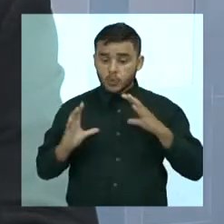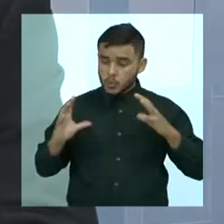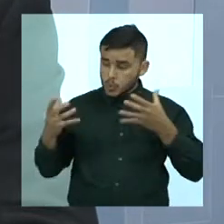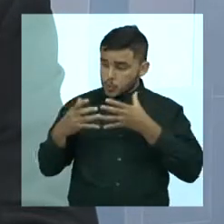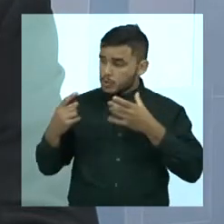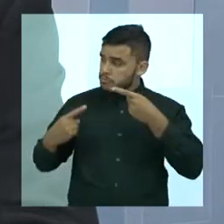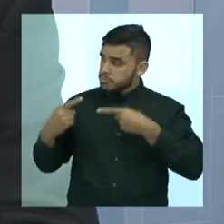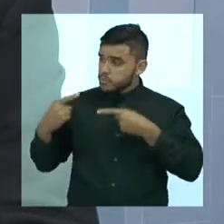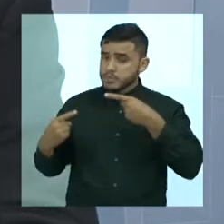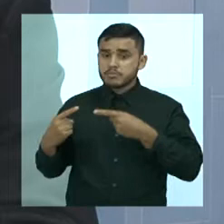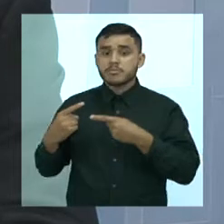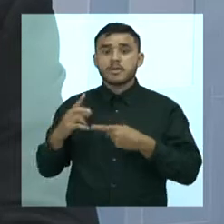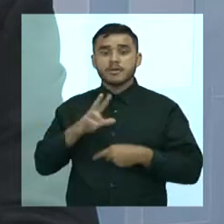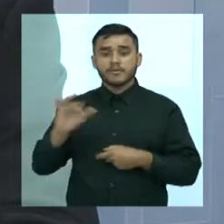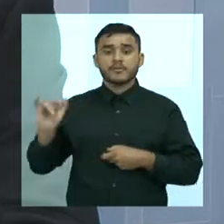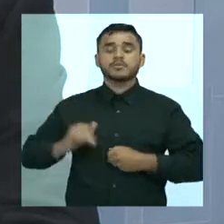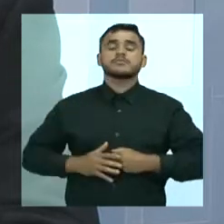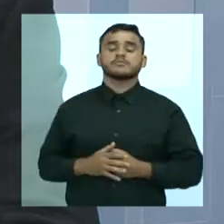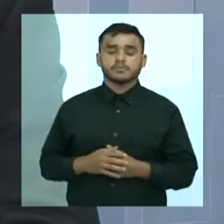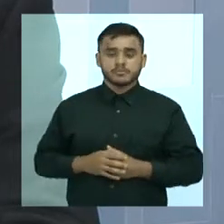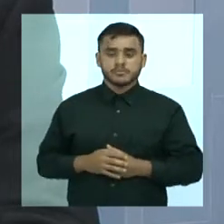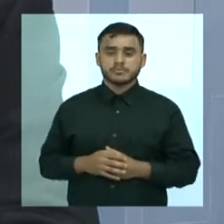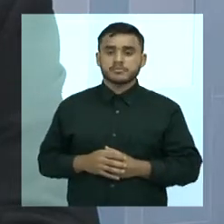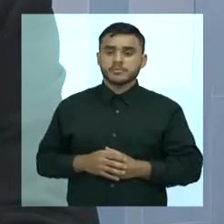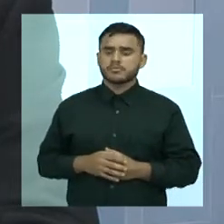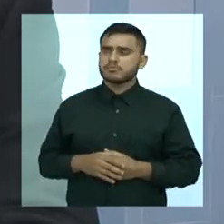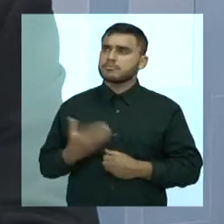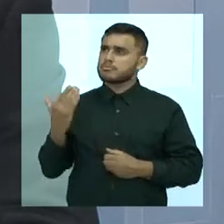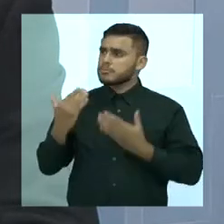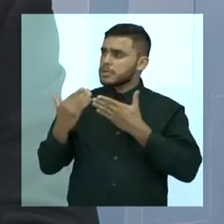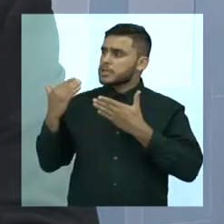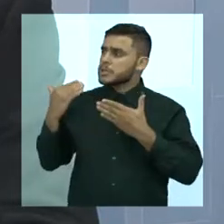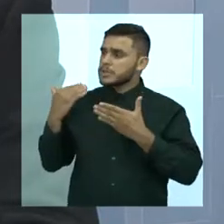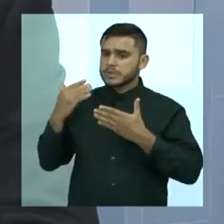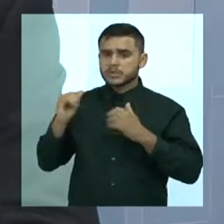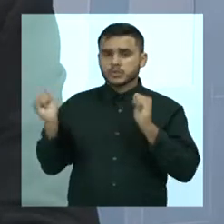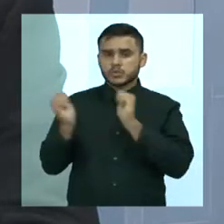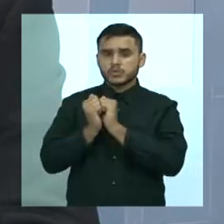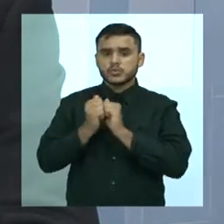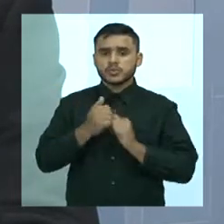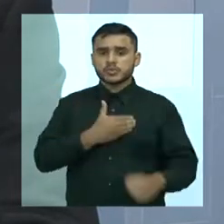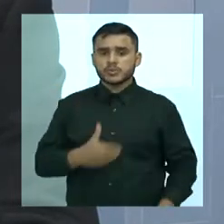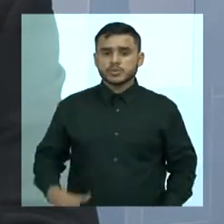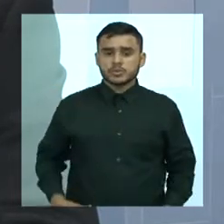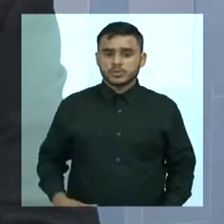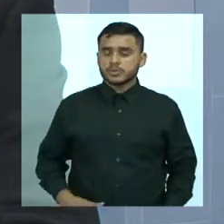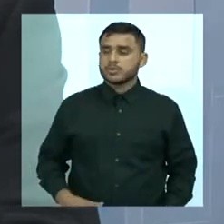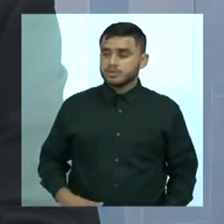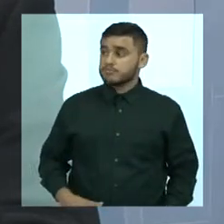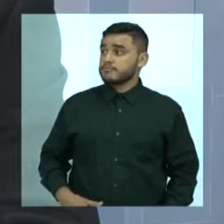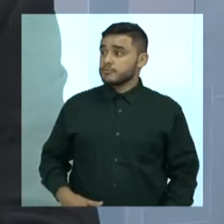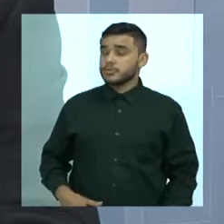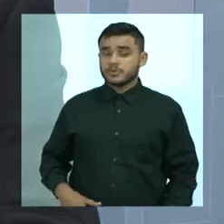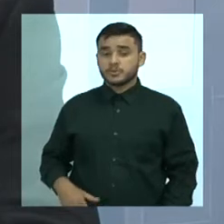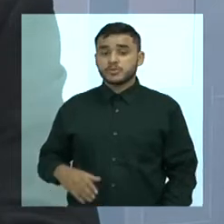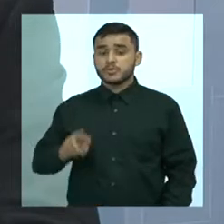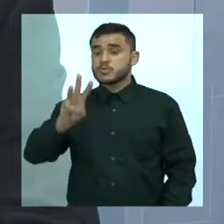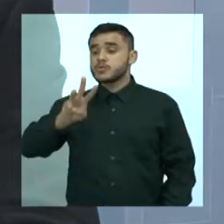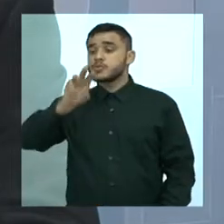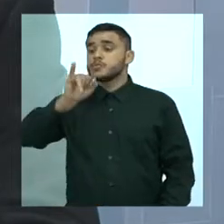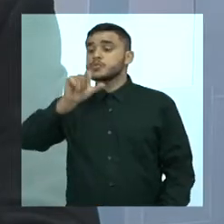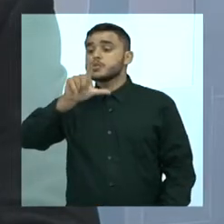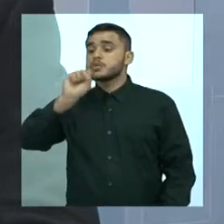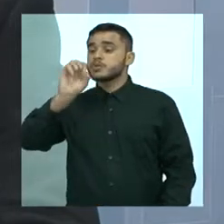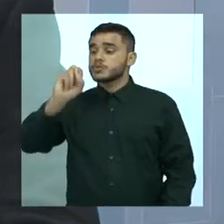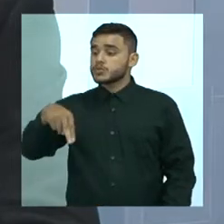grupo político. Esteve agora há poucos dias com o governador Wilson Witzel, que é o presidente de